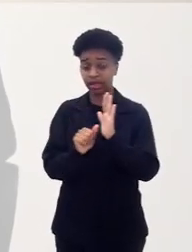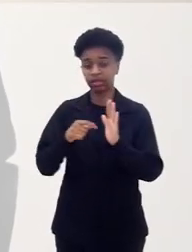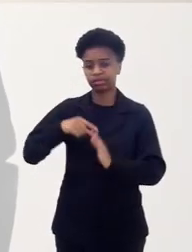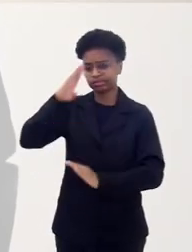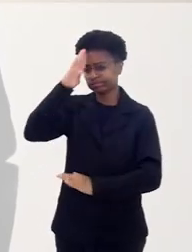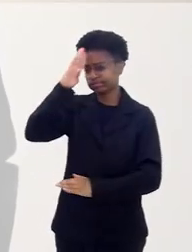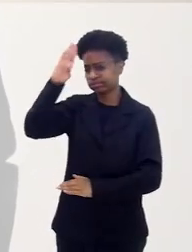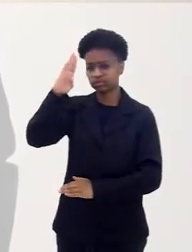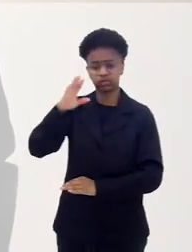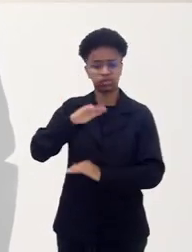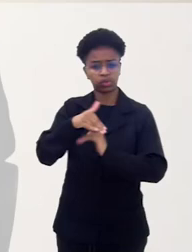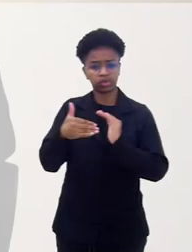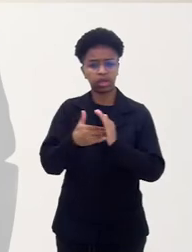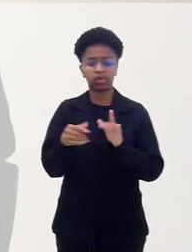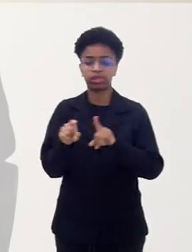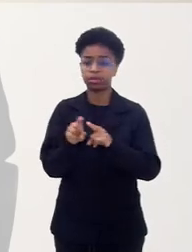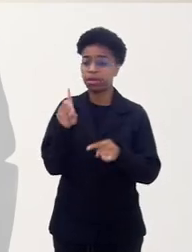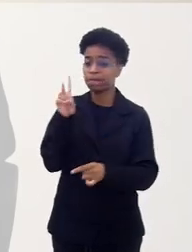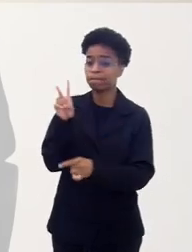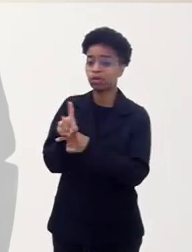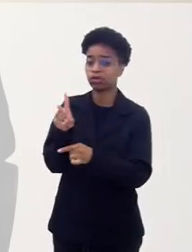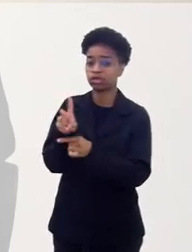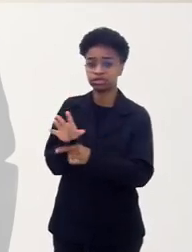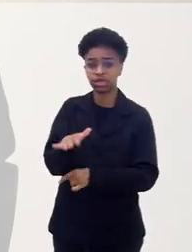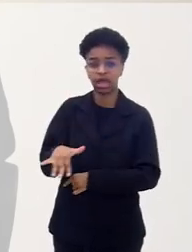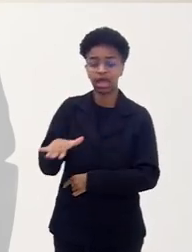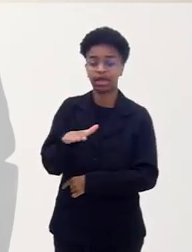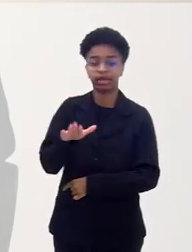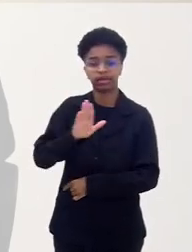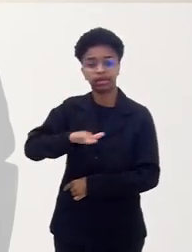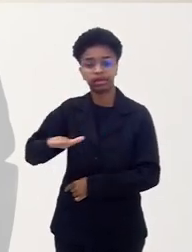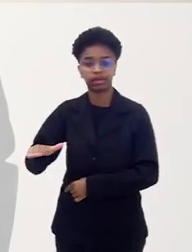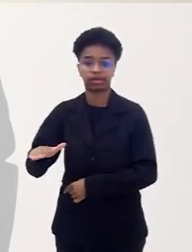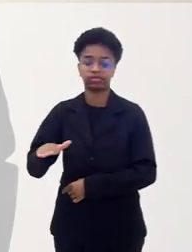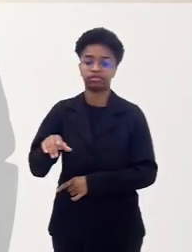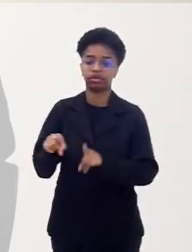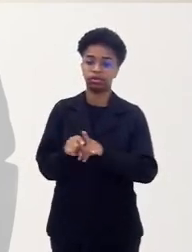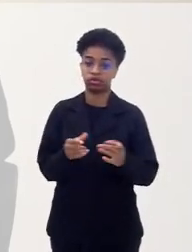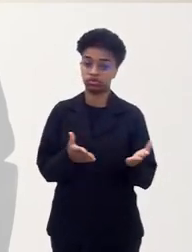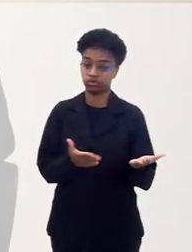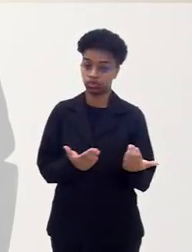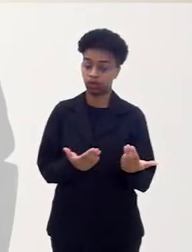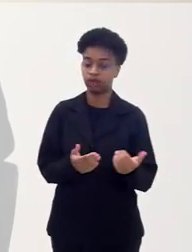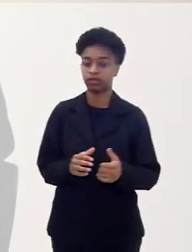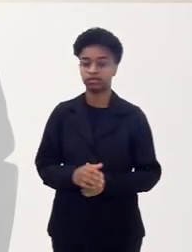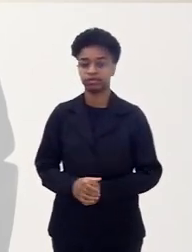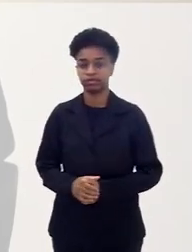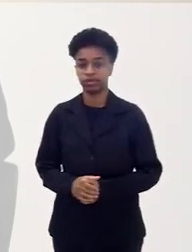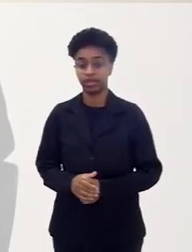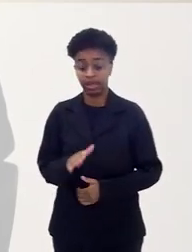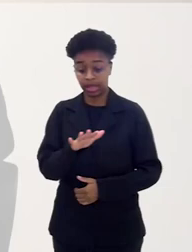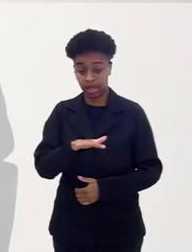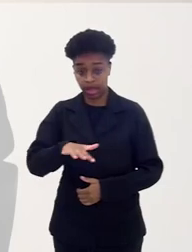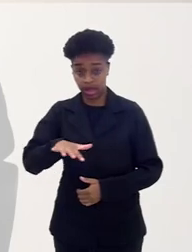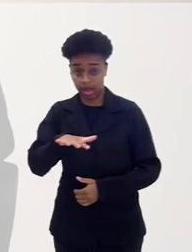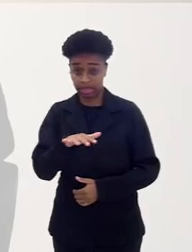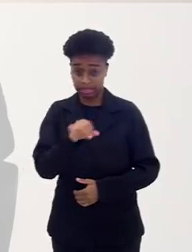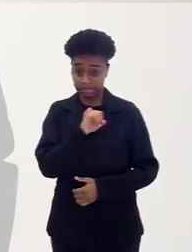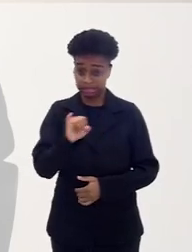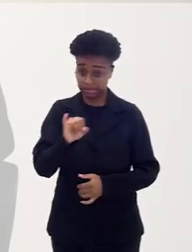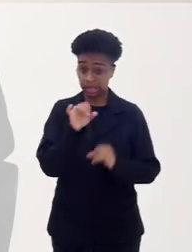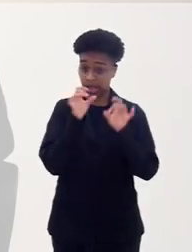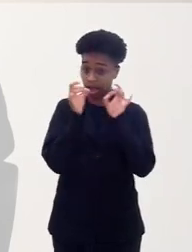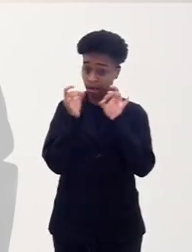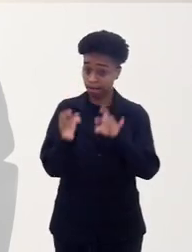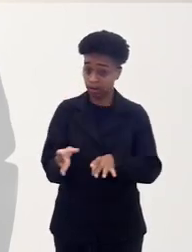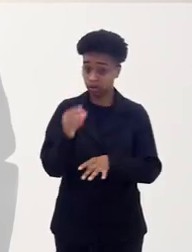absoluta e que dê proteção integral aos segmento da Infância e da Juventude um segmento abandonado